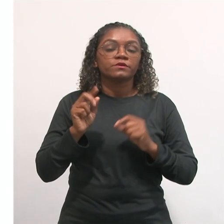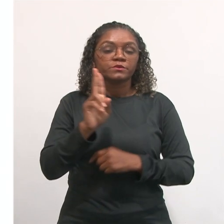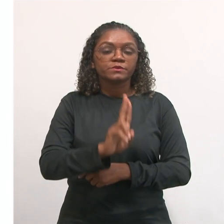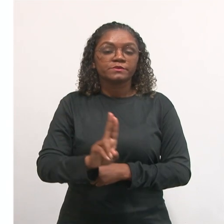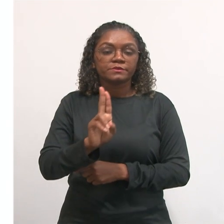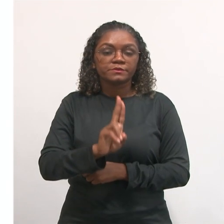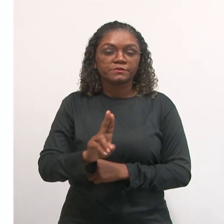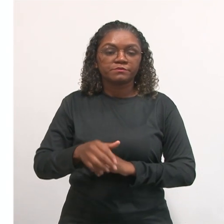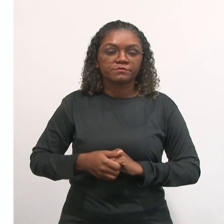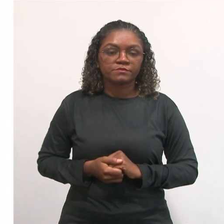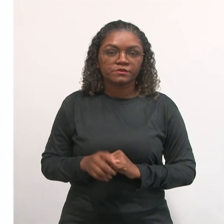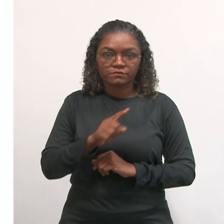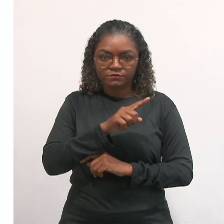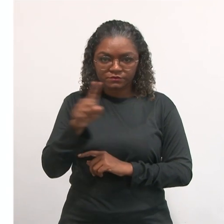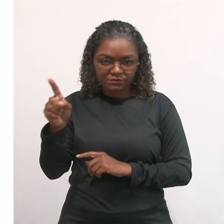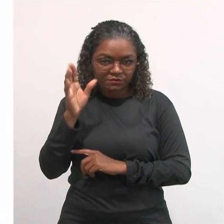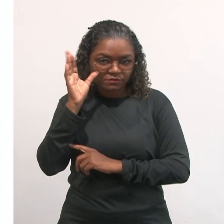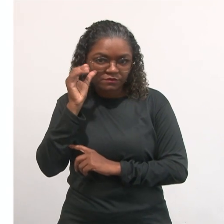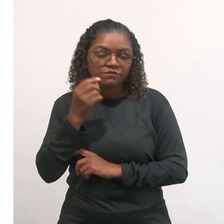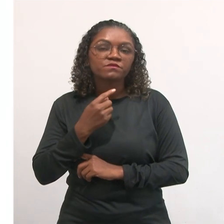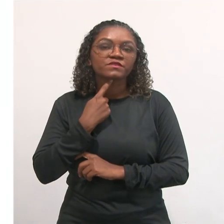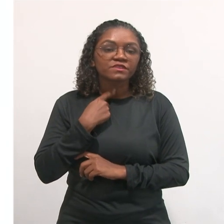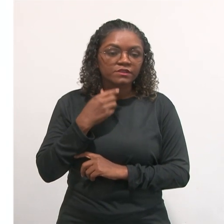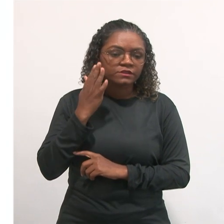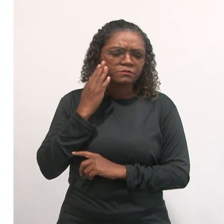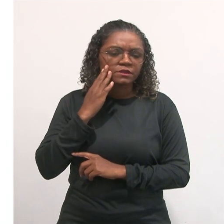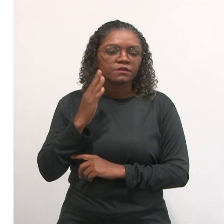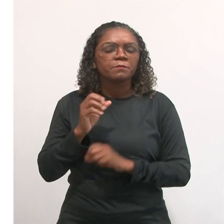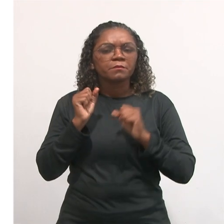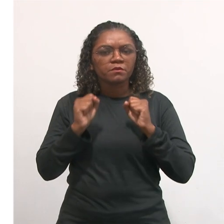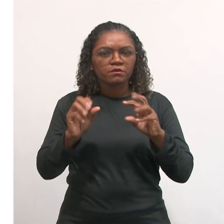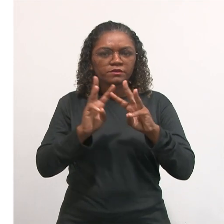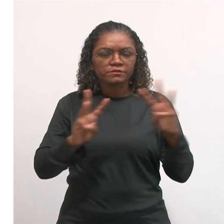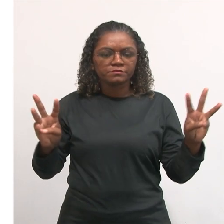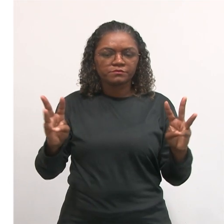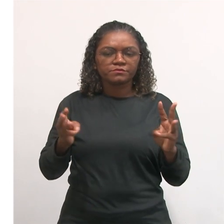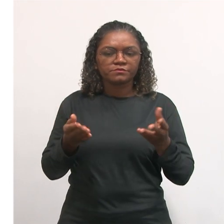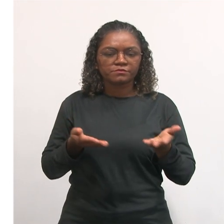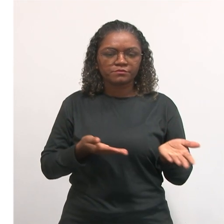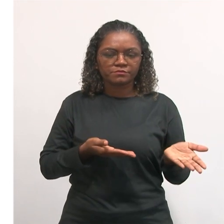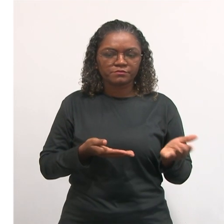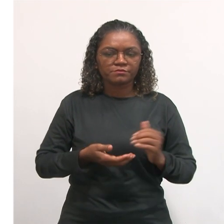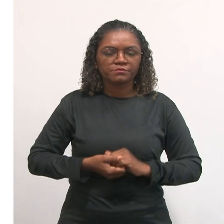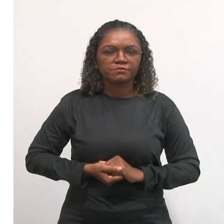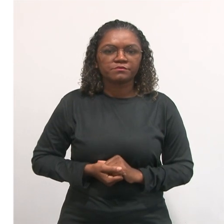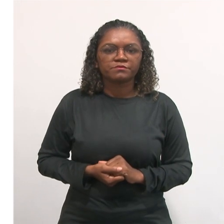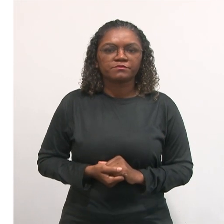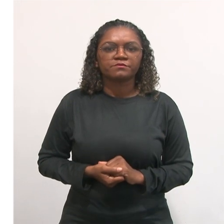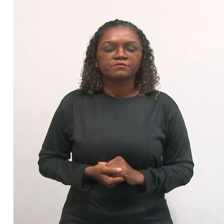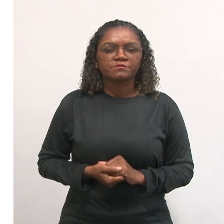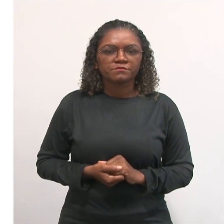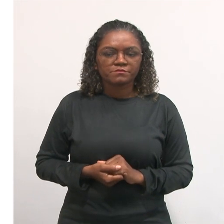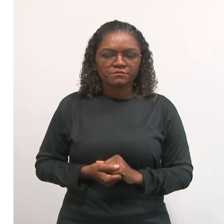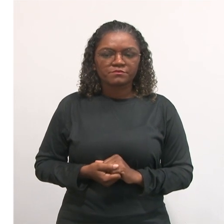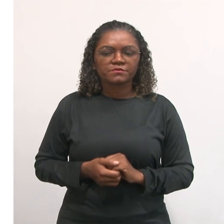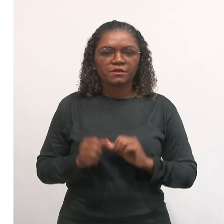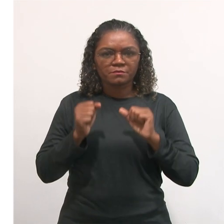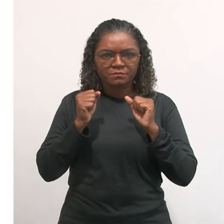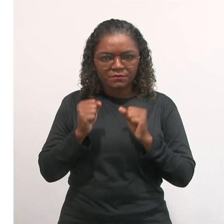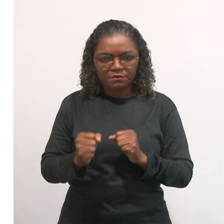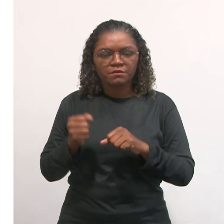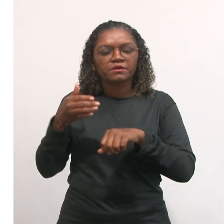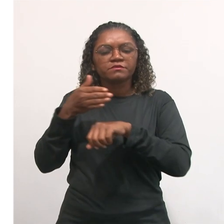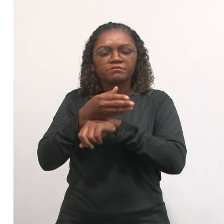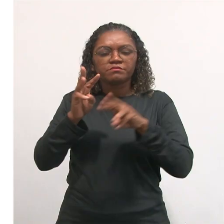utilizei, depois quem quiser curiosidade, pode acessar essa página, tá bom? Essa página aqui que estou destacando aqui. E aí vocês podem entrar